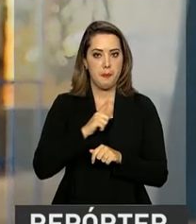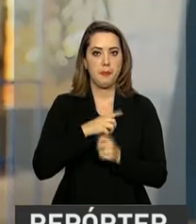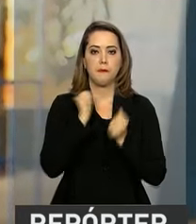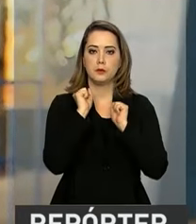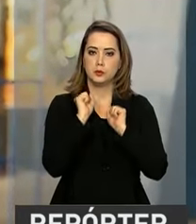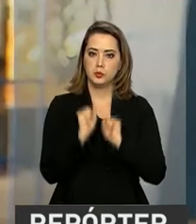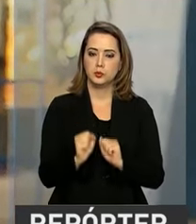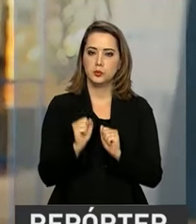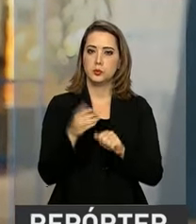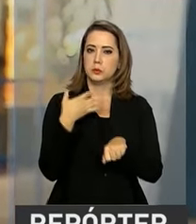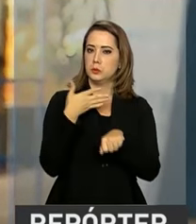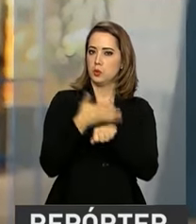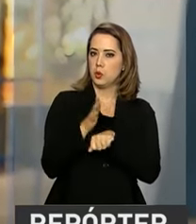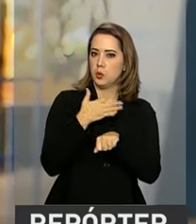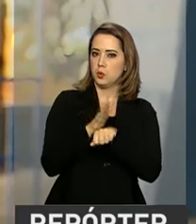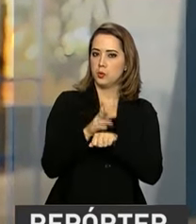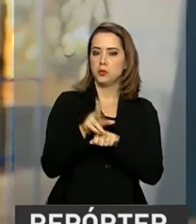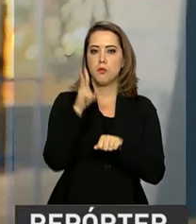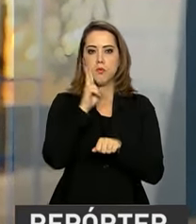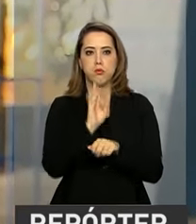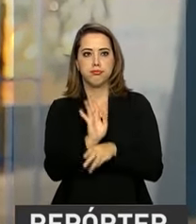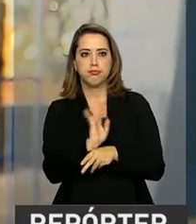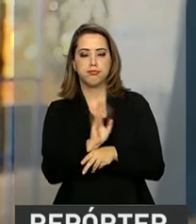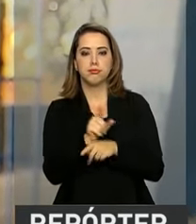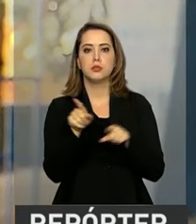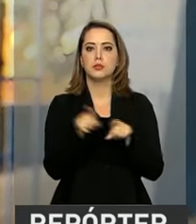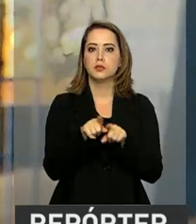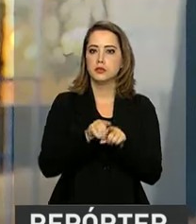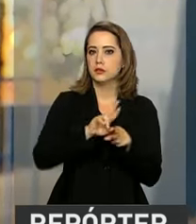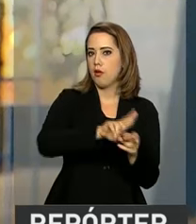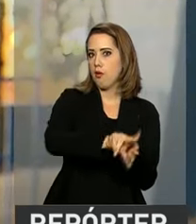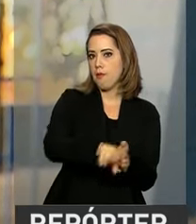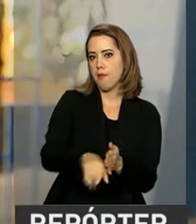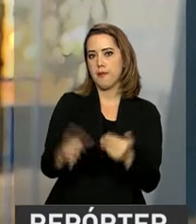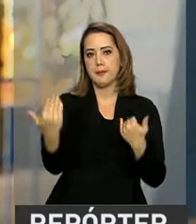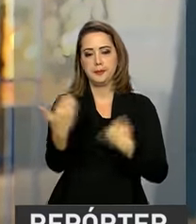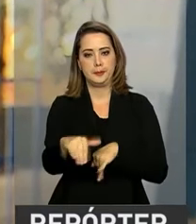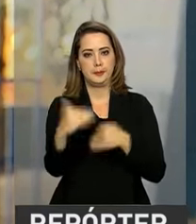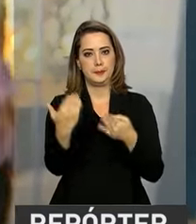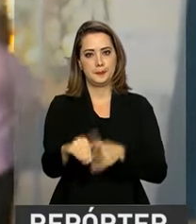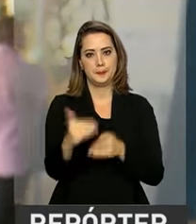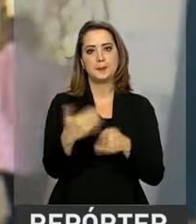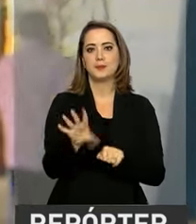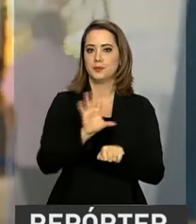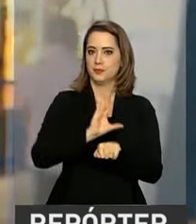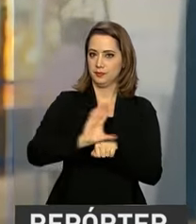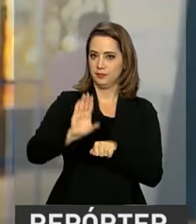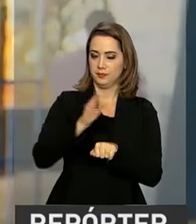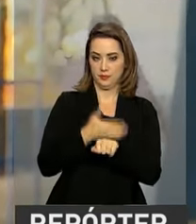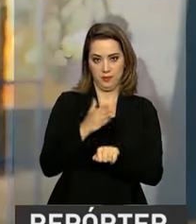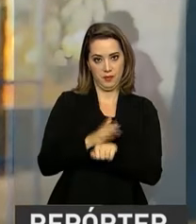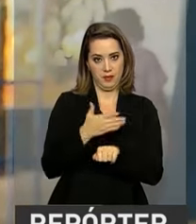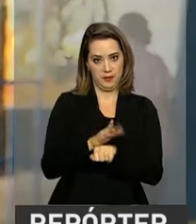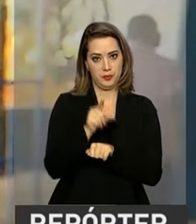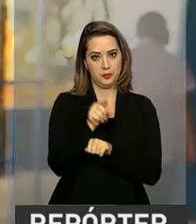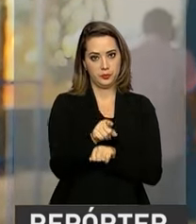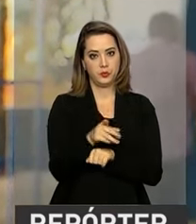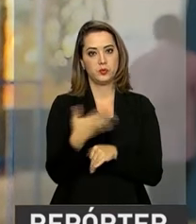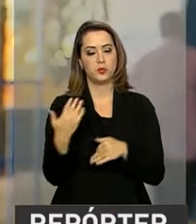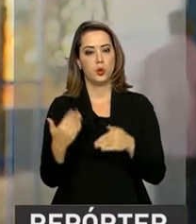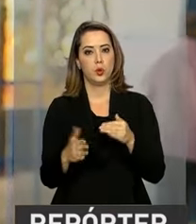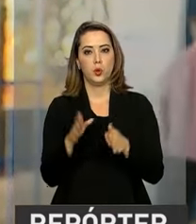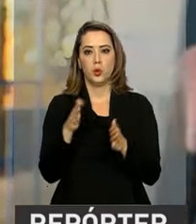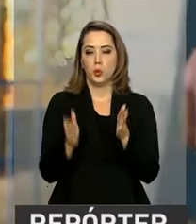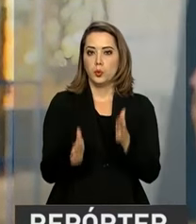acessar exercícios videoaulas e também simulados como o que vai começar neste sábado o prazo para